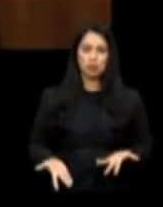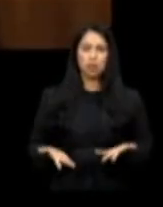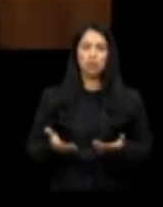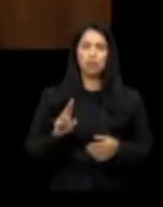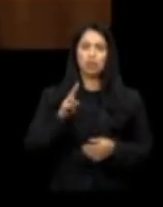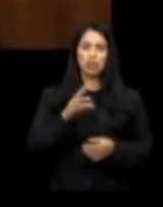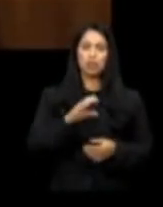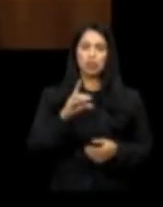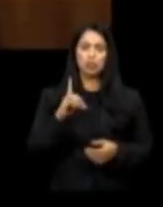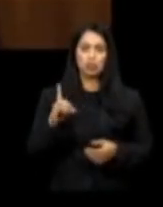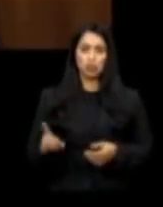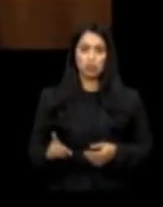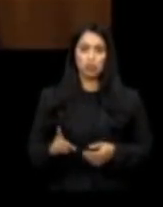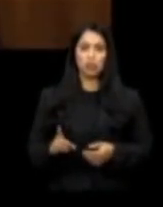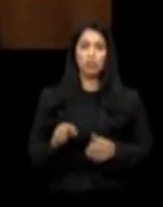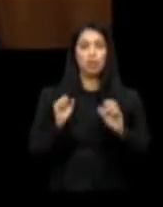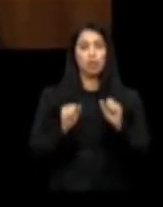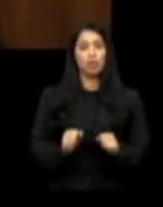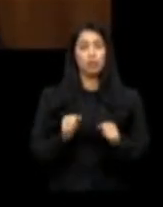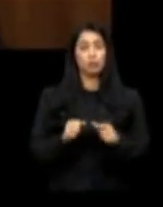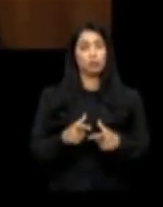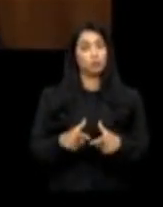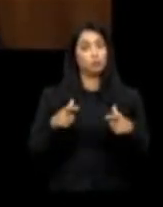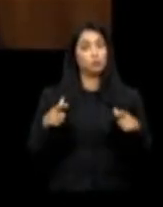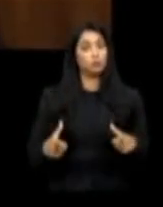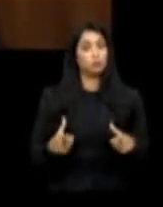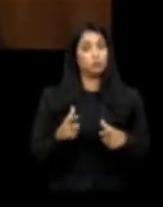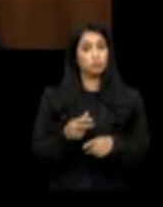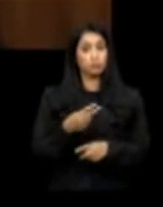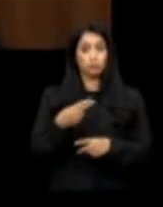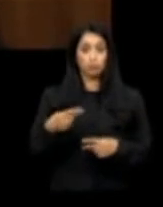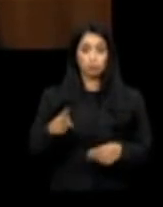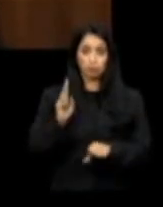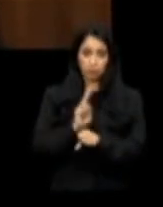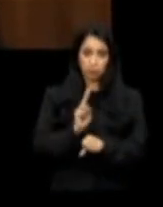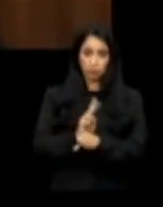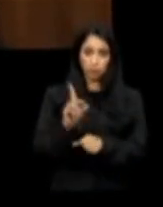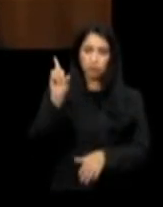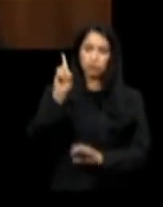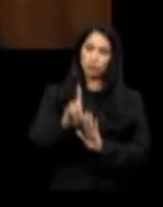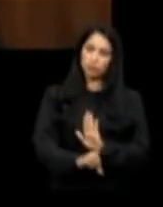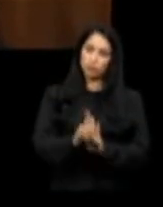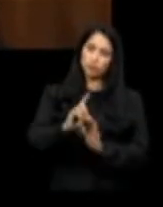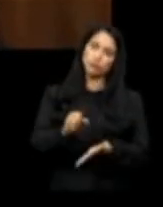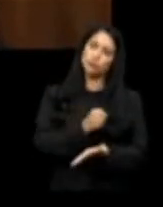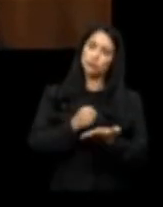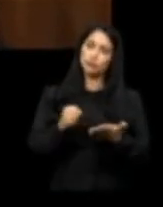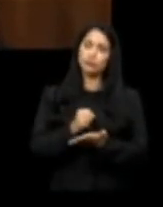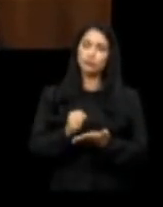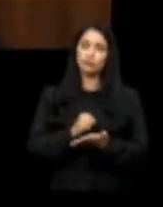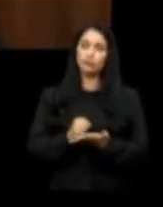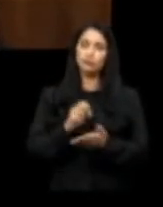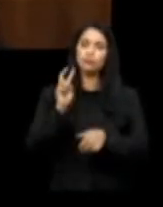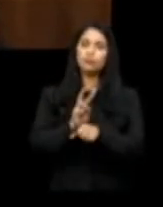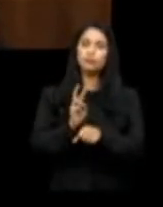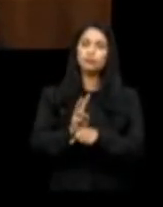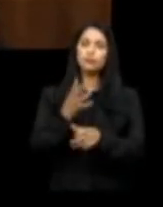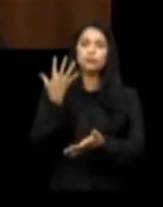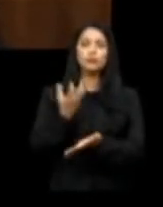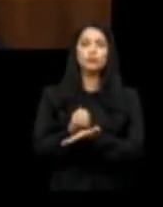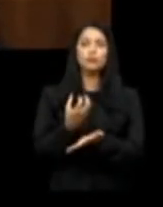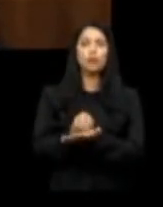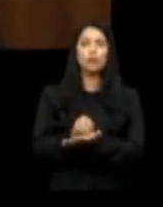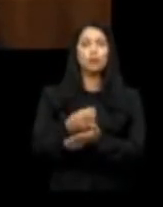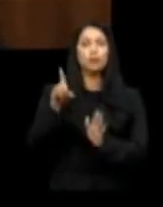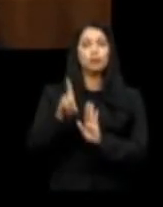é possível identificar dupla dimensão no âmbito de proteção do direito fundamental e proteção de dados. Os direitos